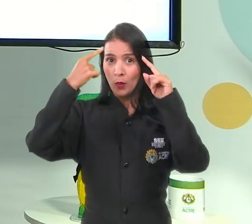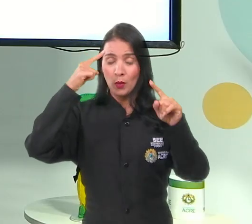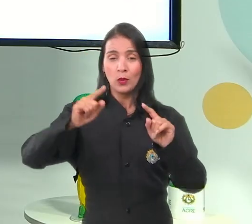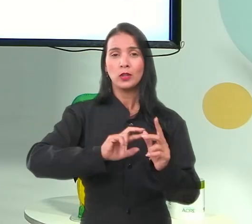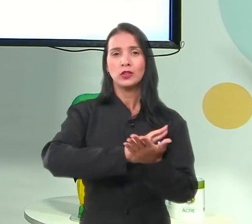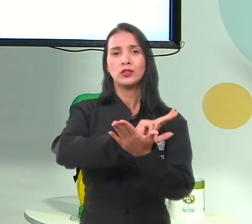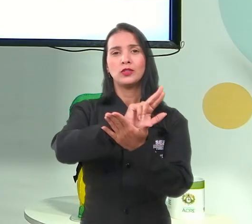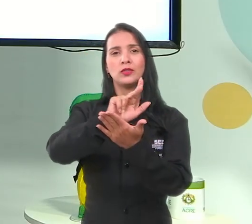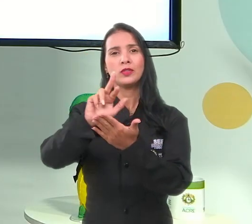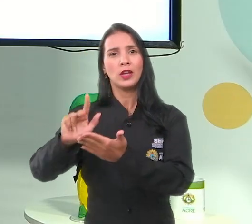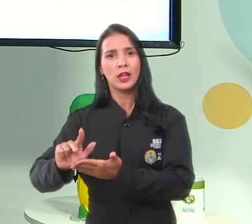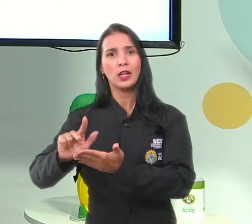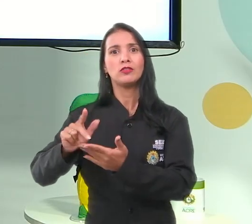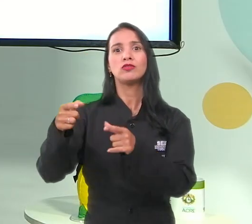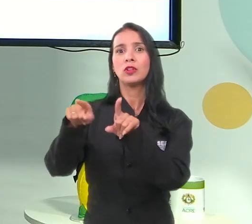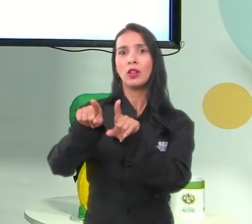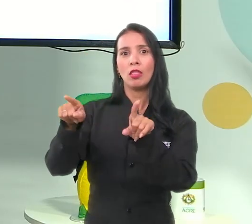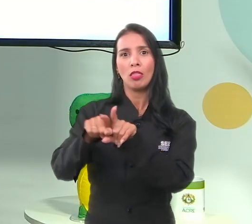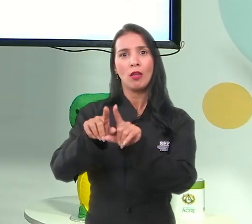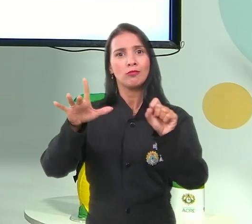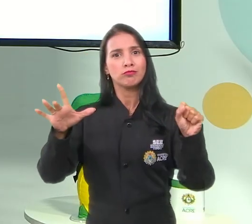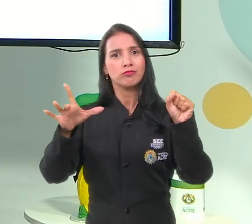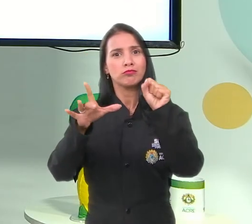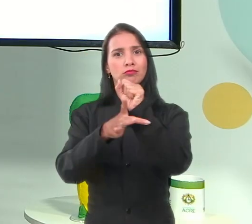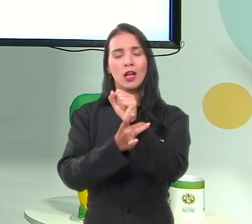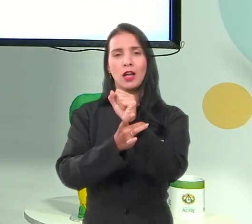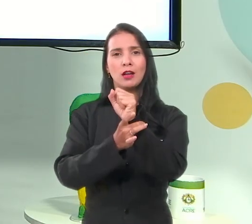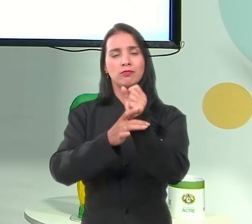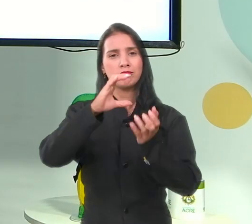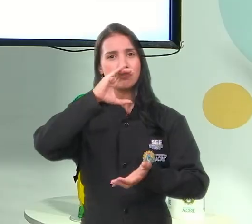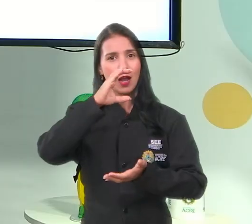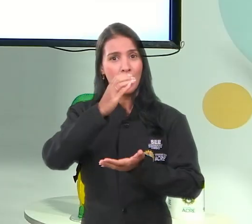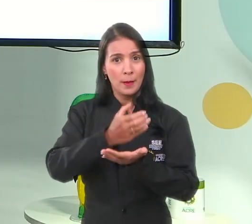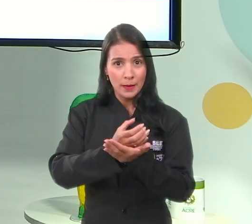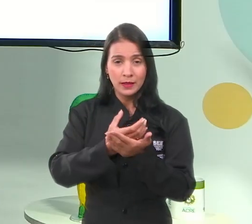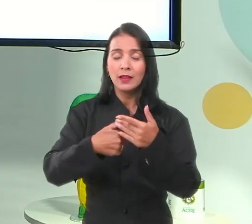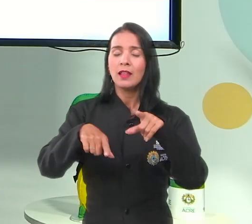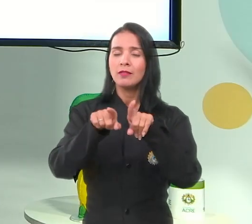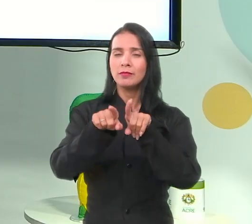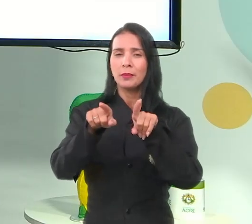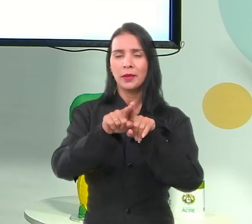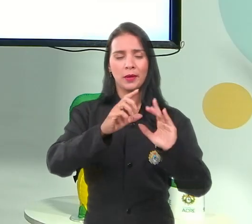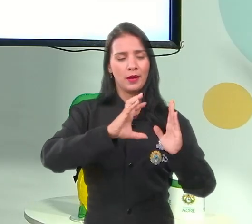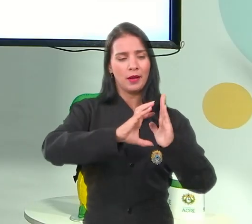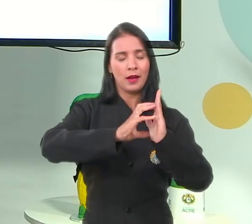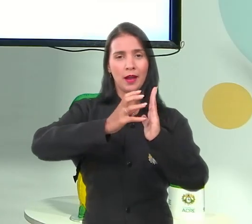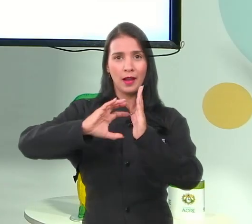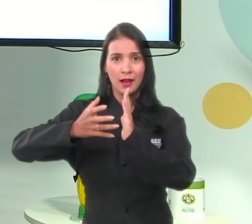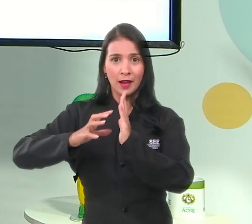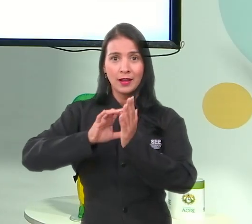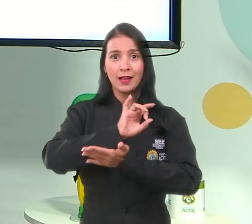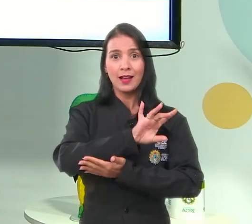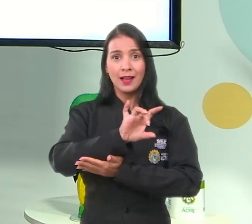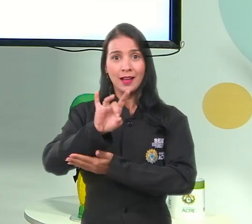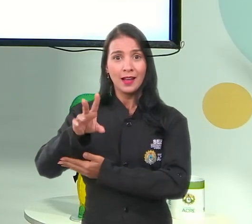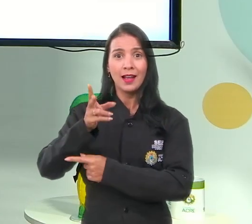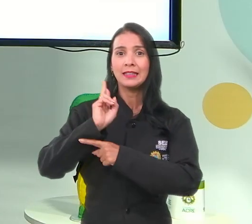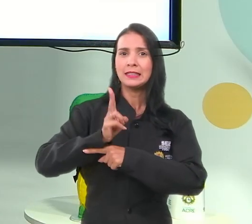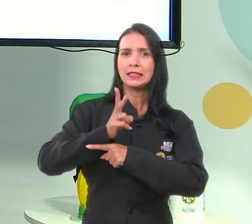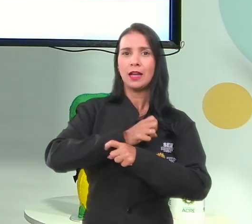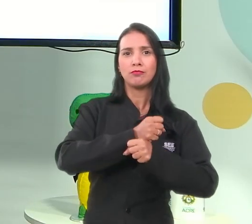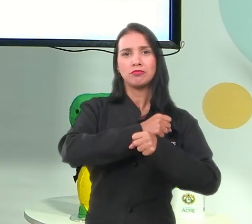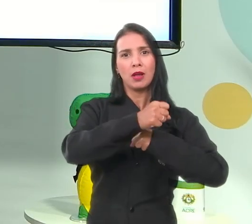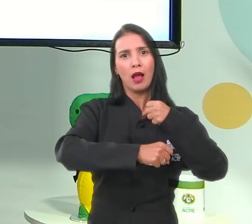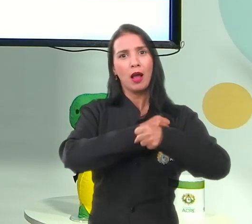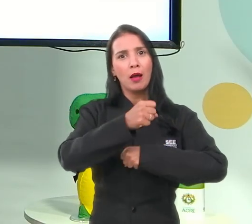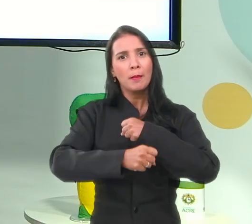com as suas defesas, cada partido político que, a cada eleição que ocorre no nosso